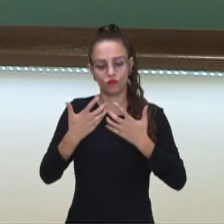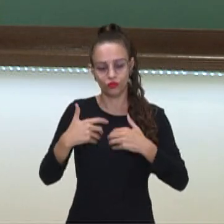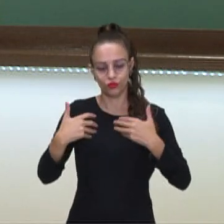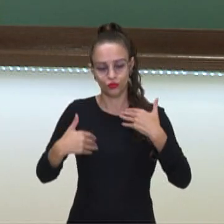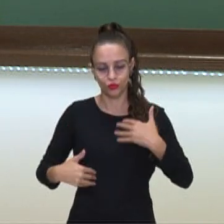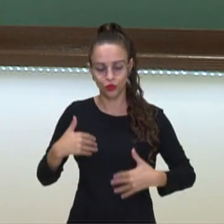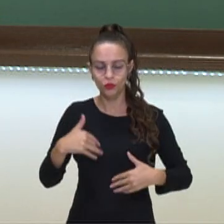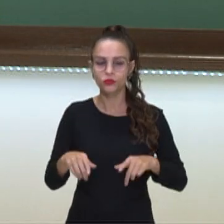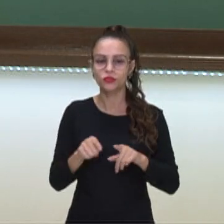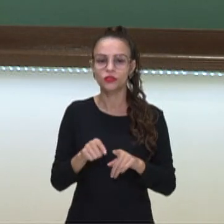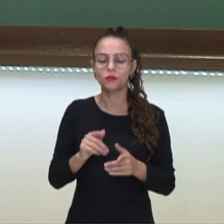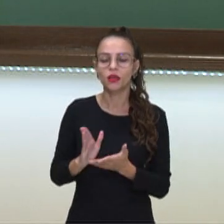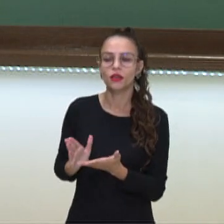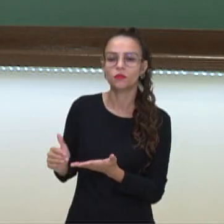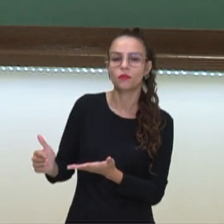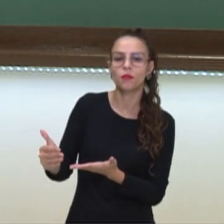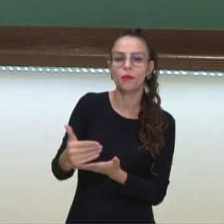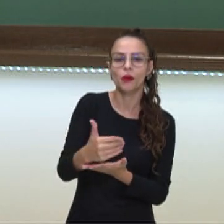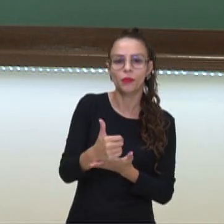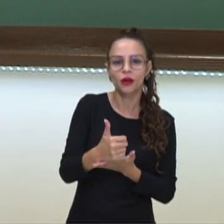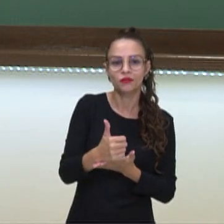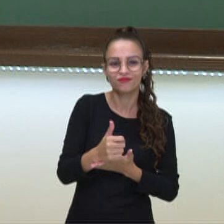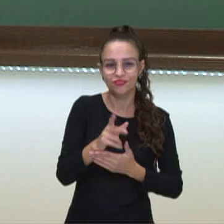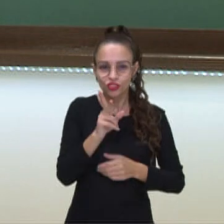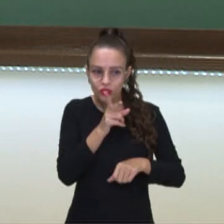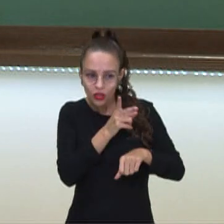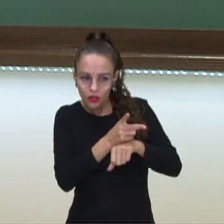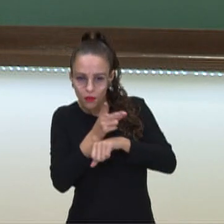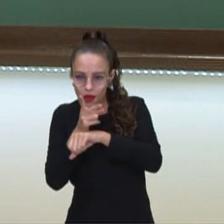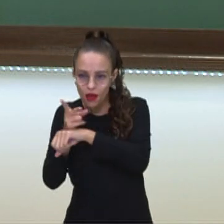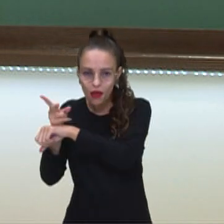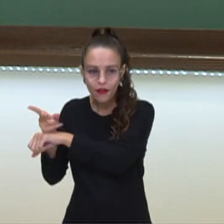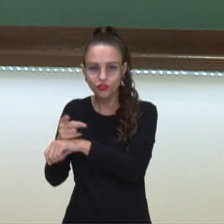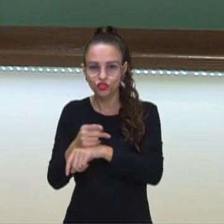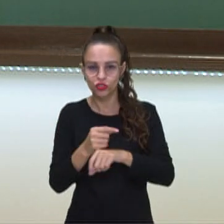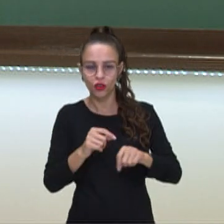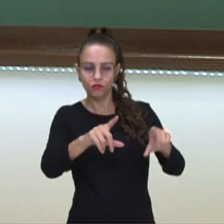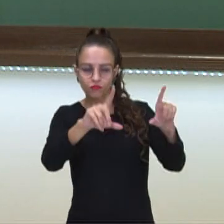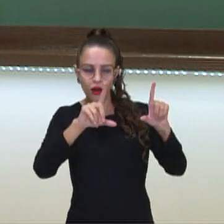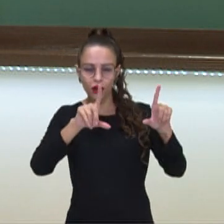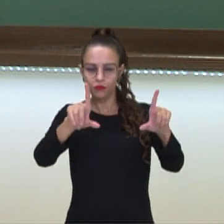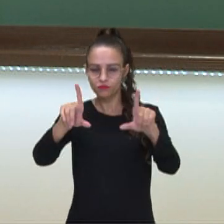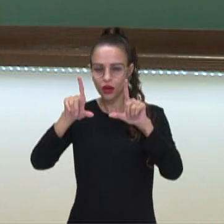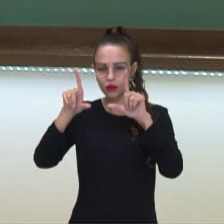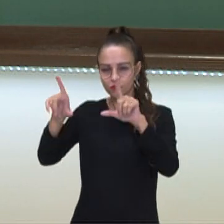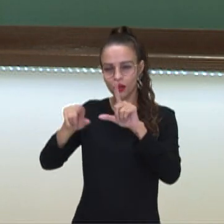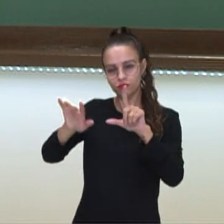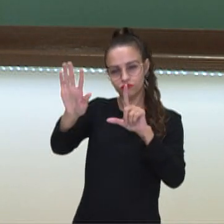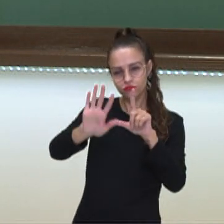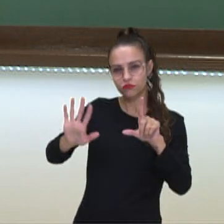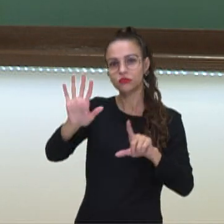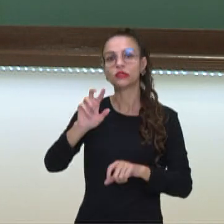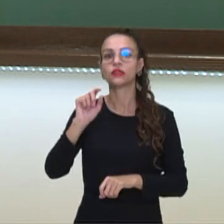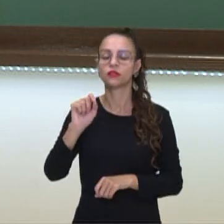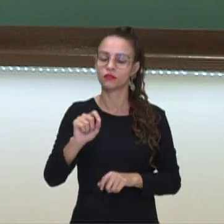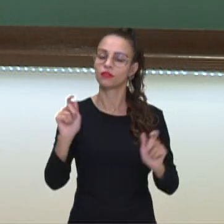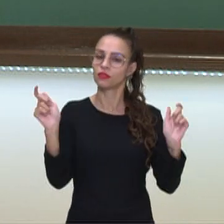coletas específicas de imagens dos atletas, é possível